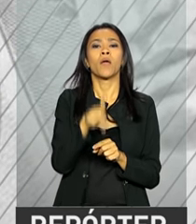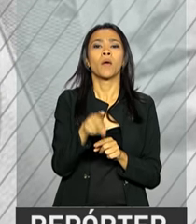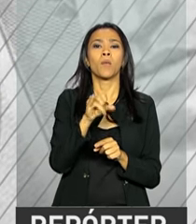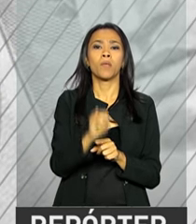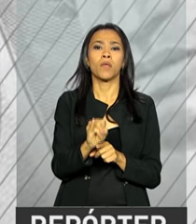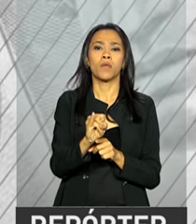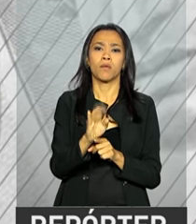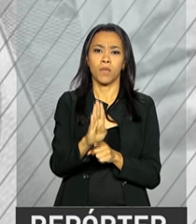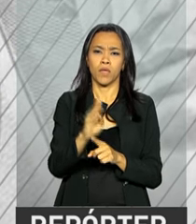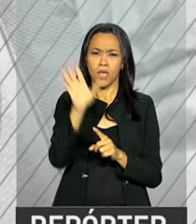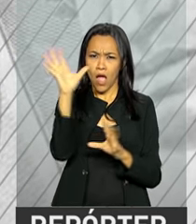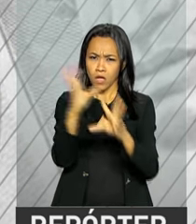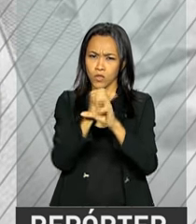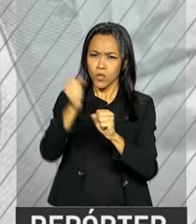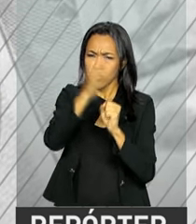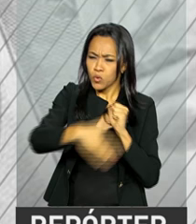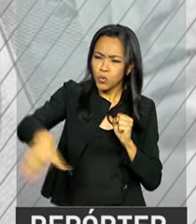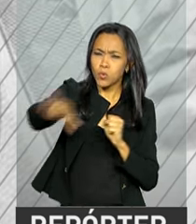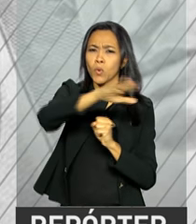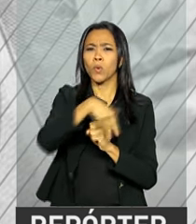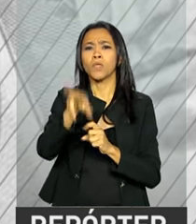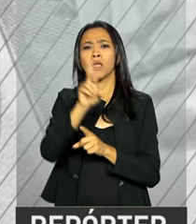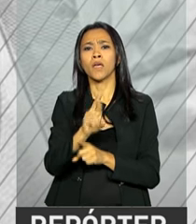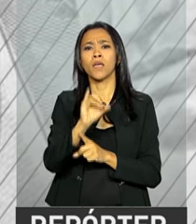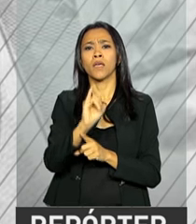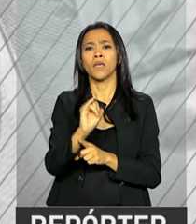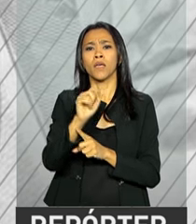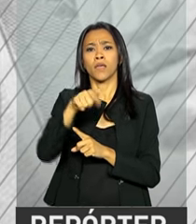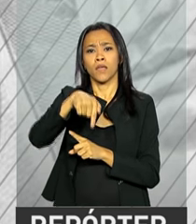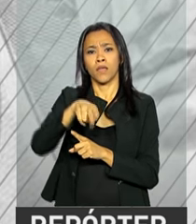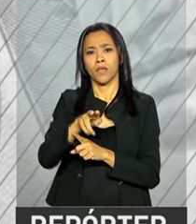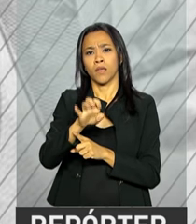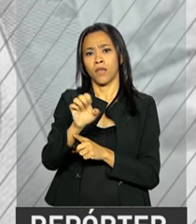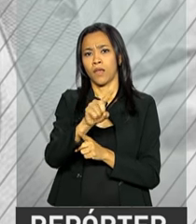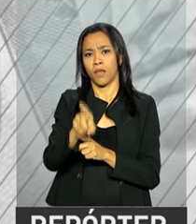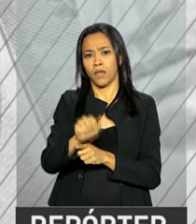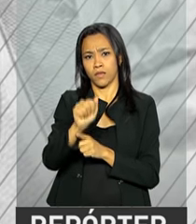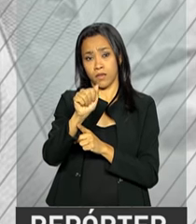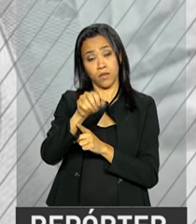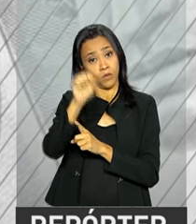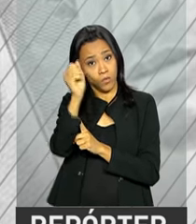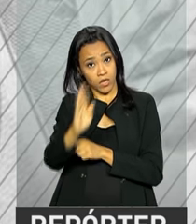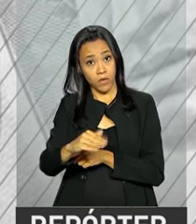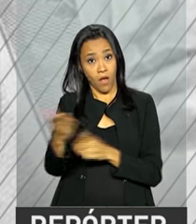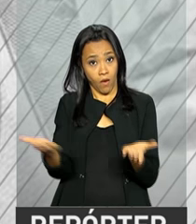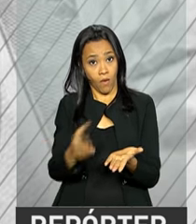a é a soma das riquezas do país. Agora a estimativa é de 0,49%.